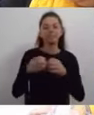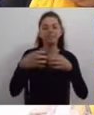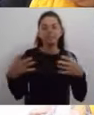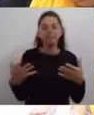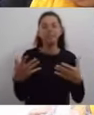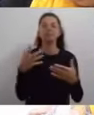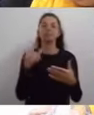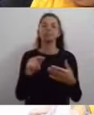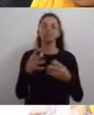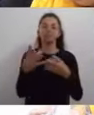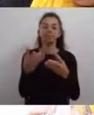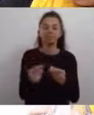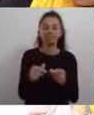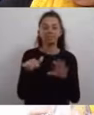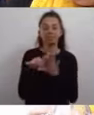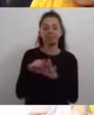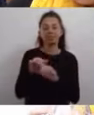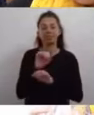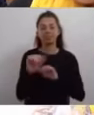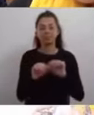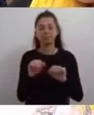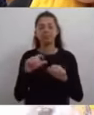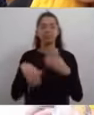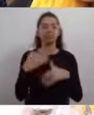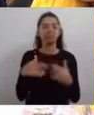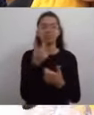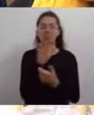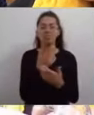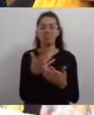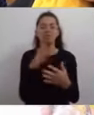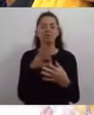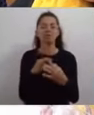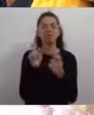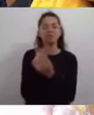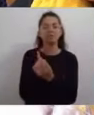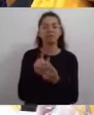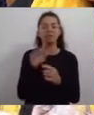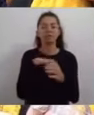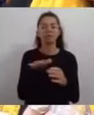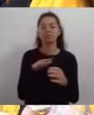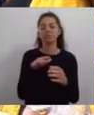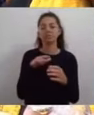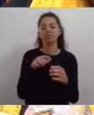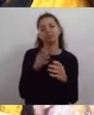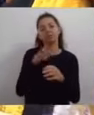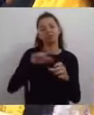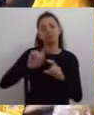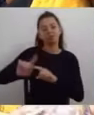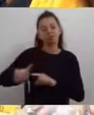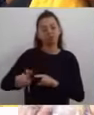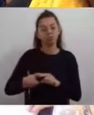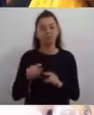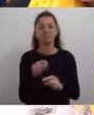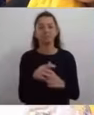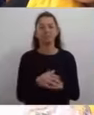orçamento participativo, quer de todos os processos de consulta e planos setoriais. Registra-se que o tema das alterações climáticas